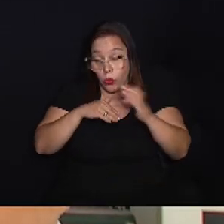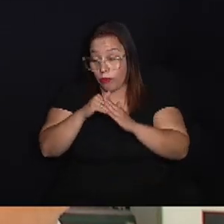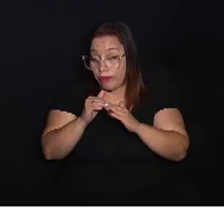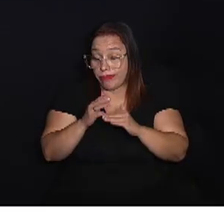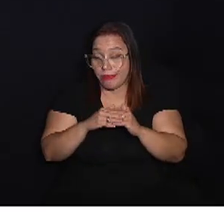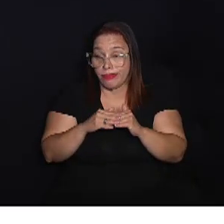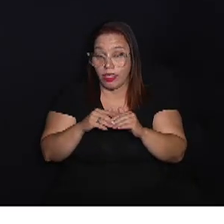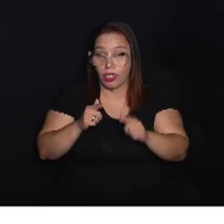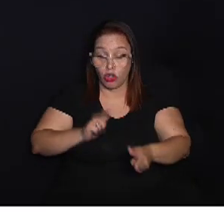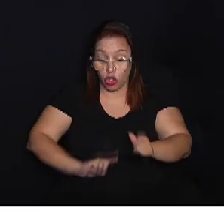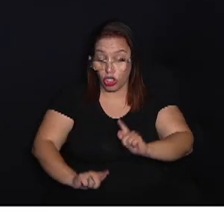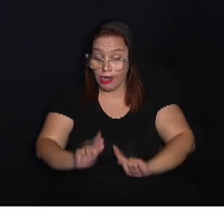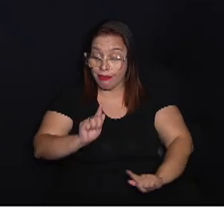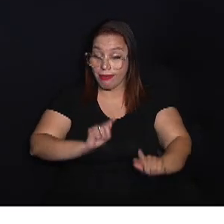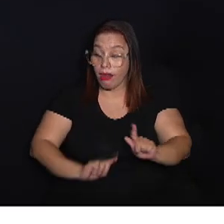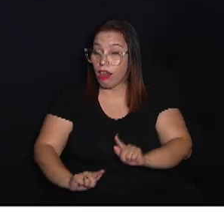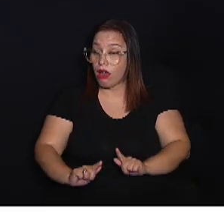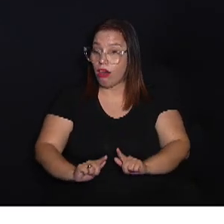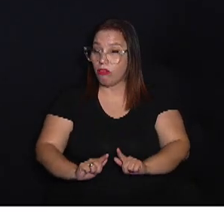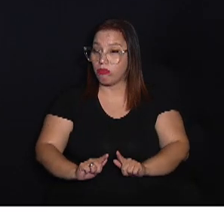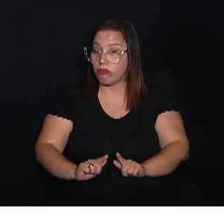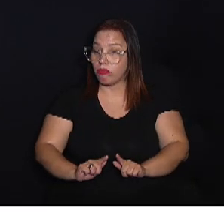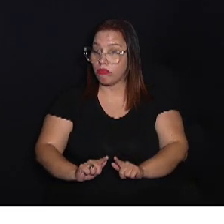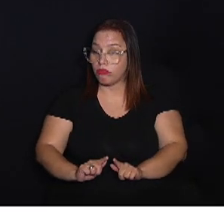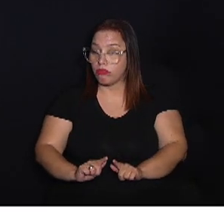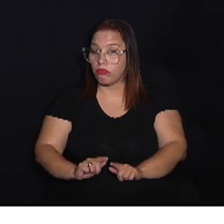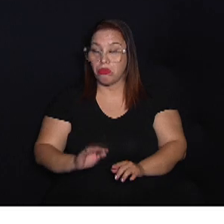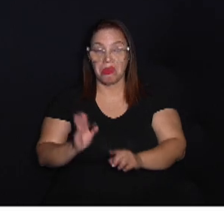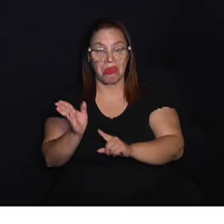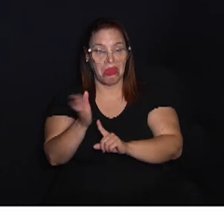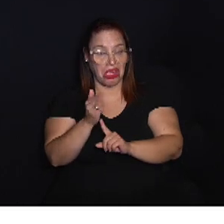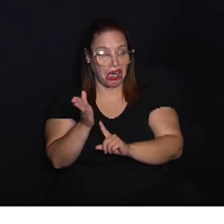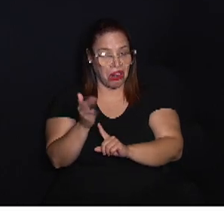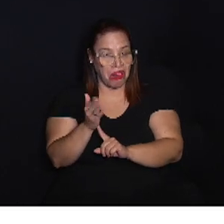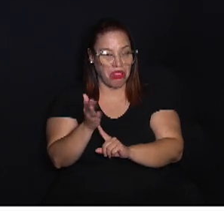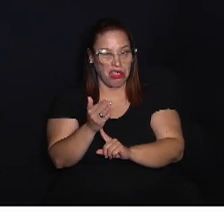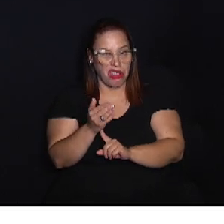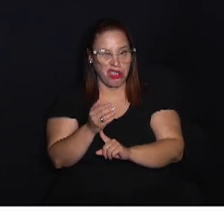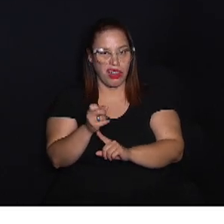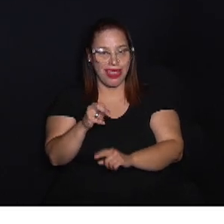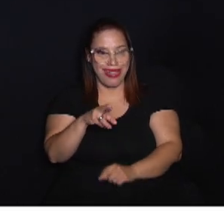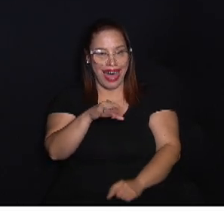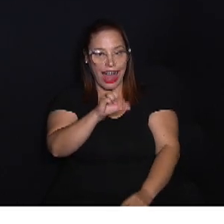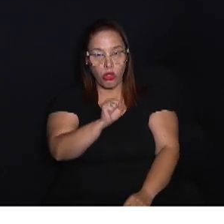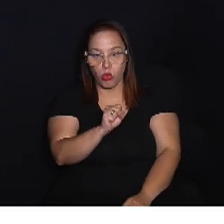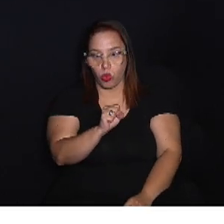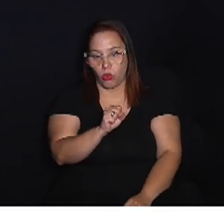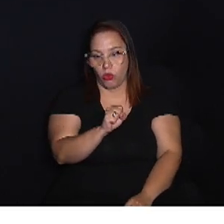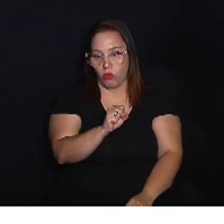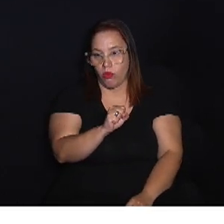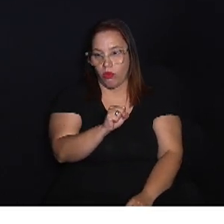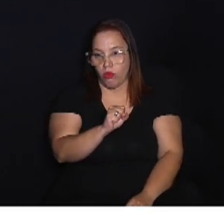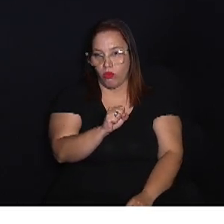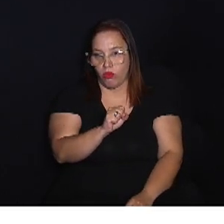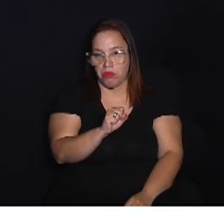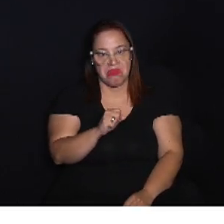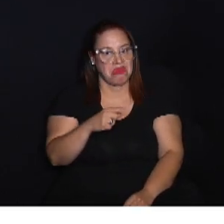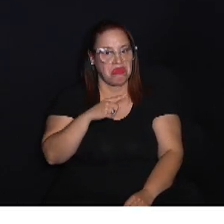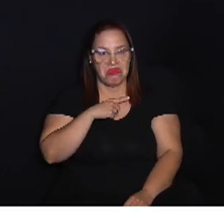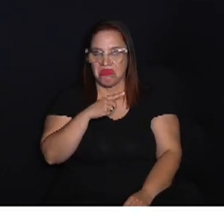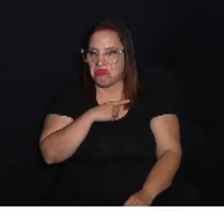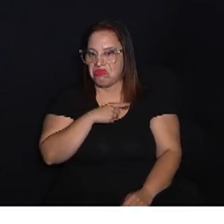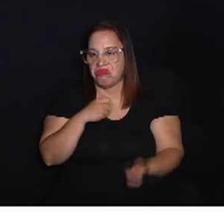Então, gestão, ele atua na área de tecnologia, na área de dados, onde tiver